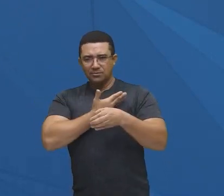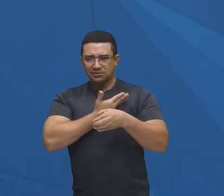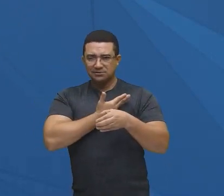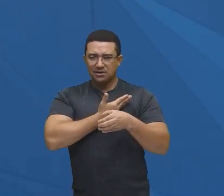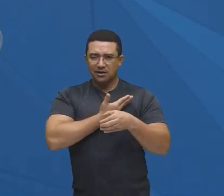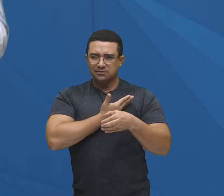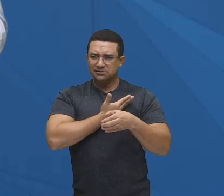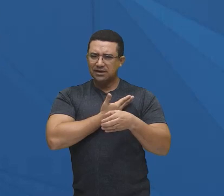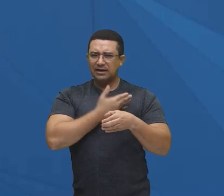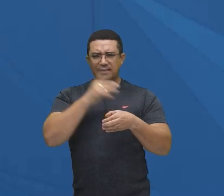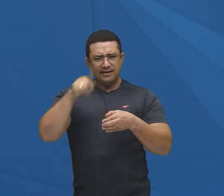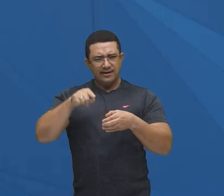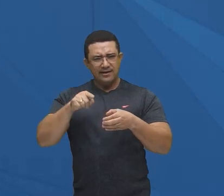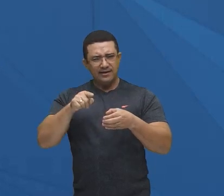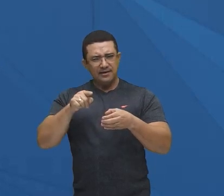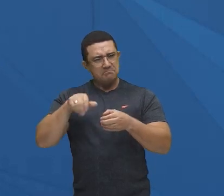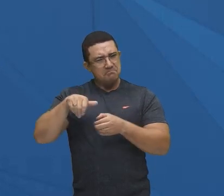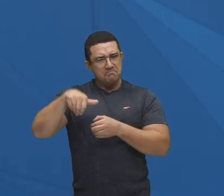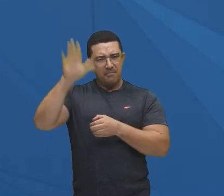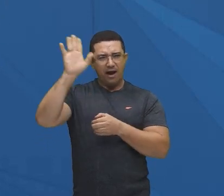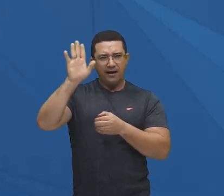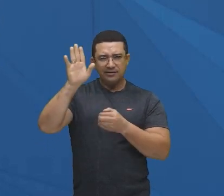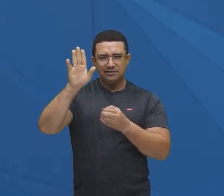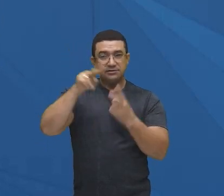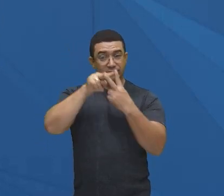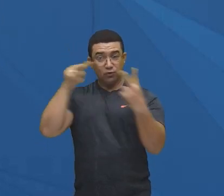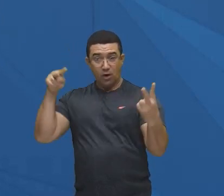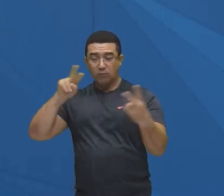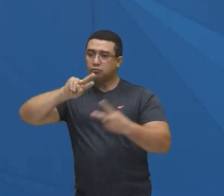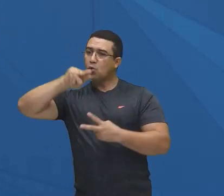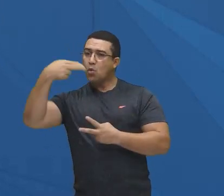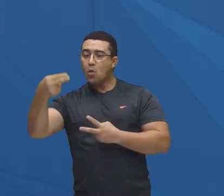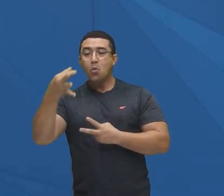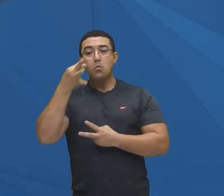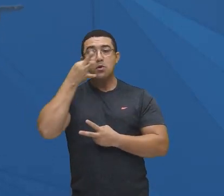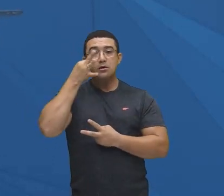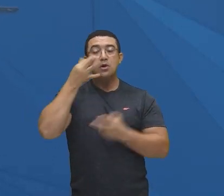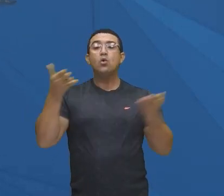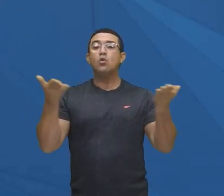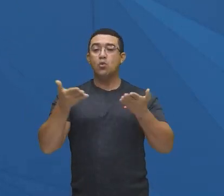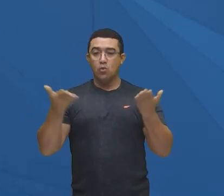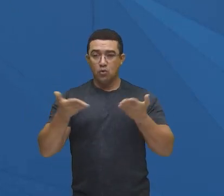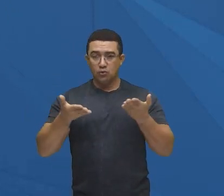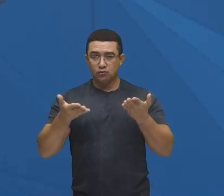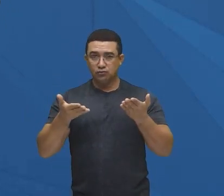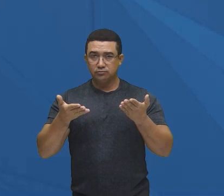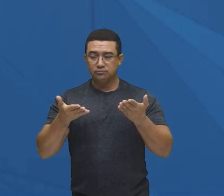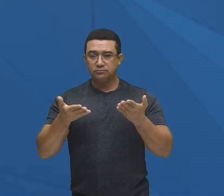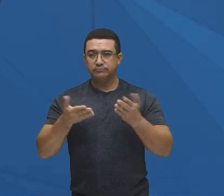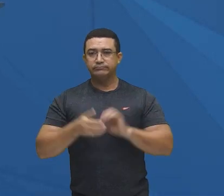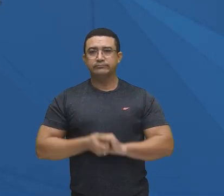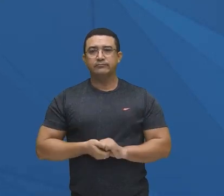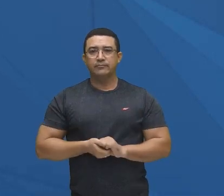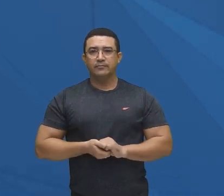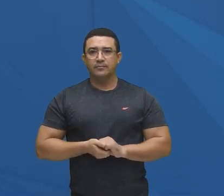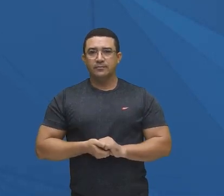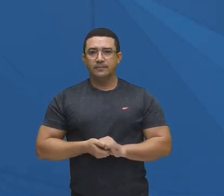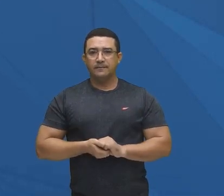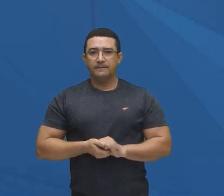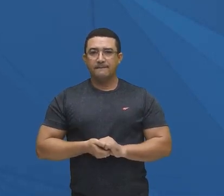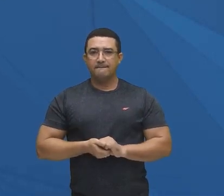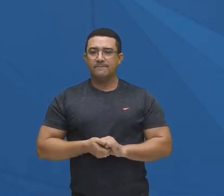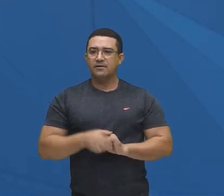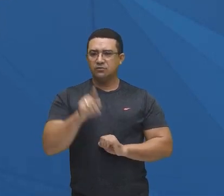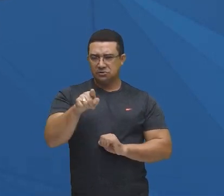de amizade é algo que você mantém hoje, né, atualmente, não é o que você preferia? Vamos lá.